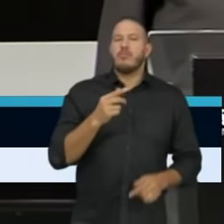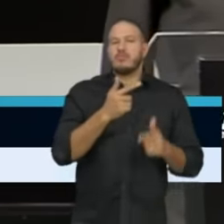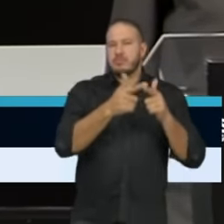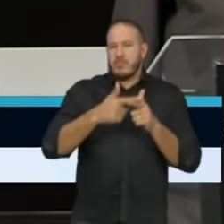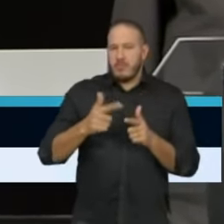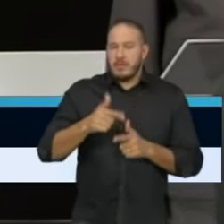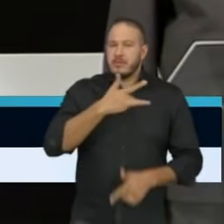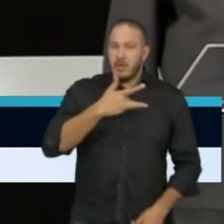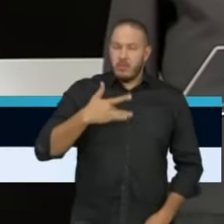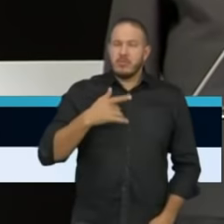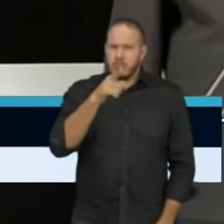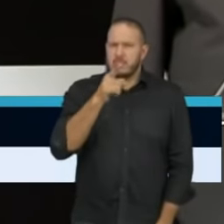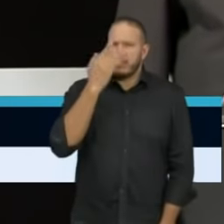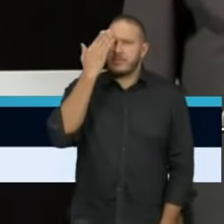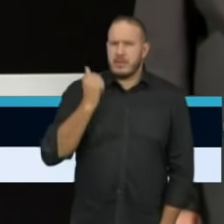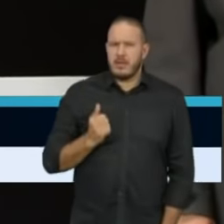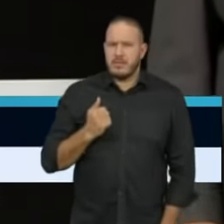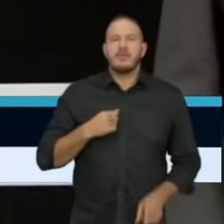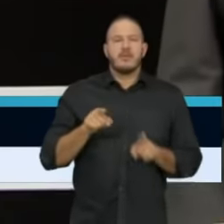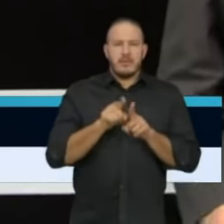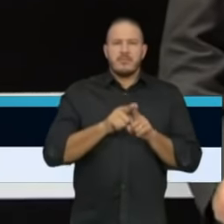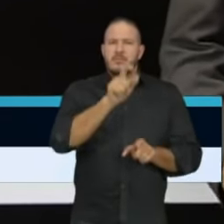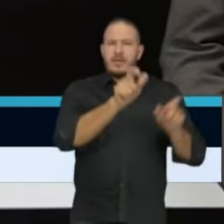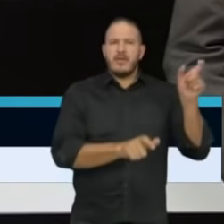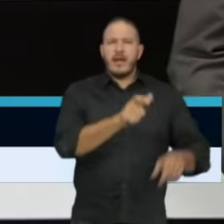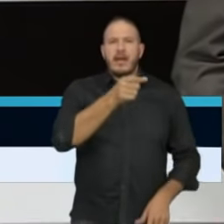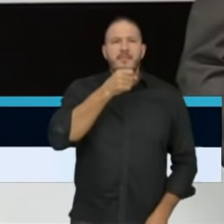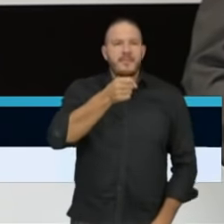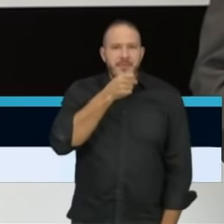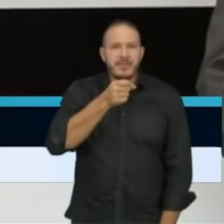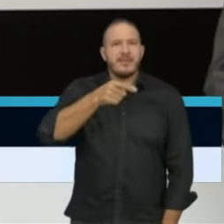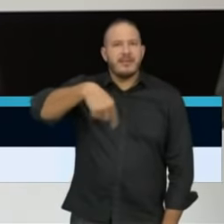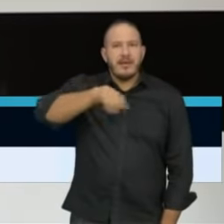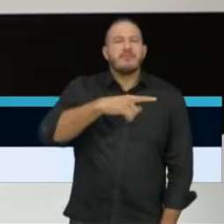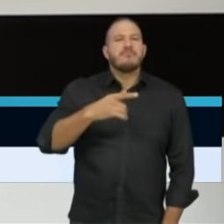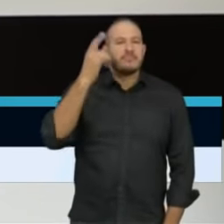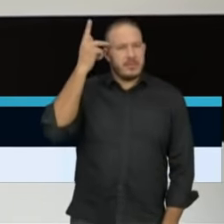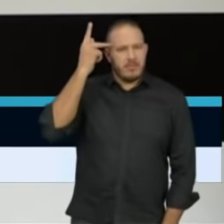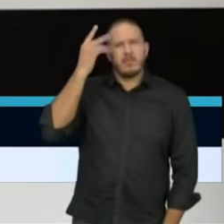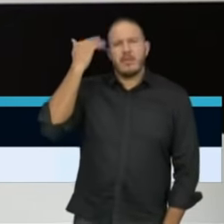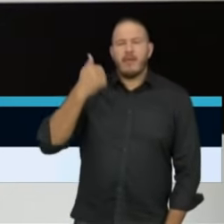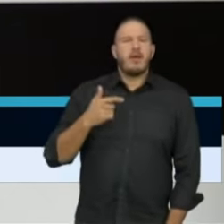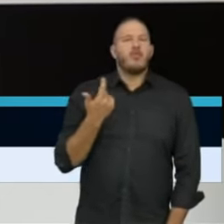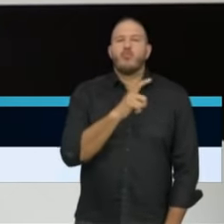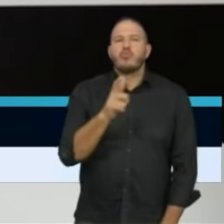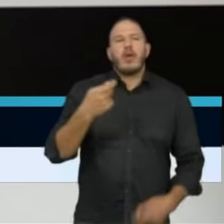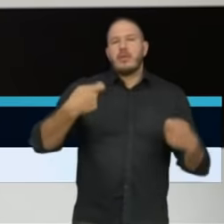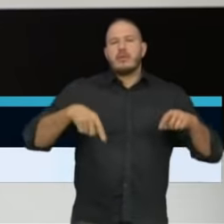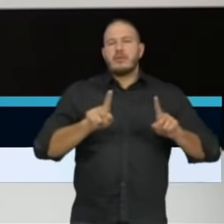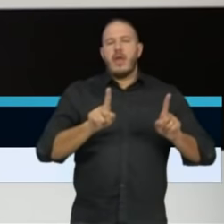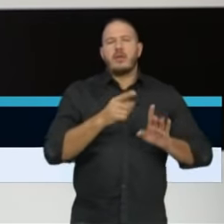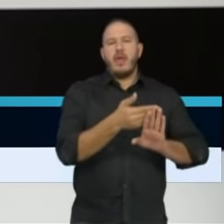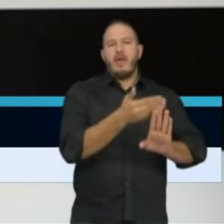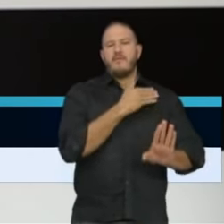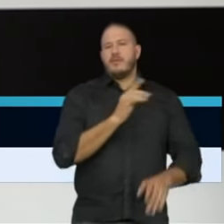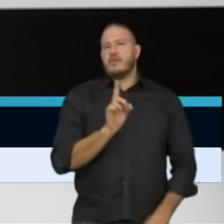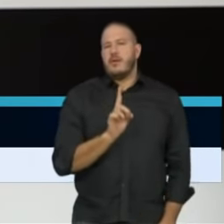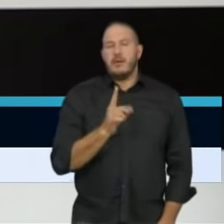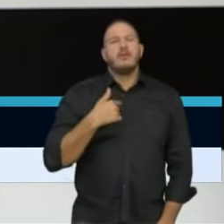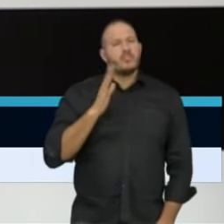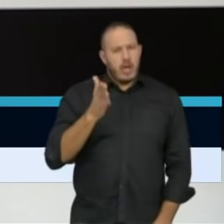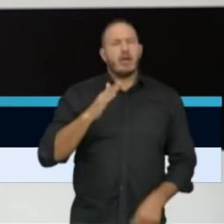saúde. Você sabe disso e os jornalistas do Estado de São Paulo sabem também. Não há necessidade de quarentena. Fizemos o que